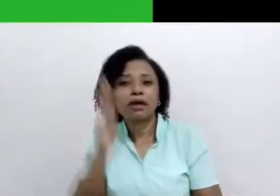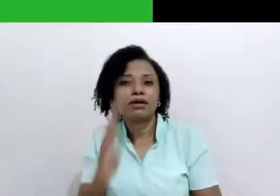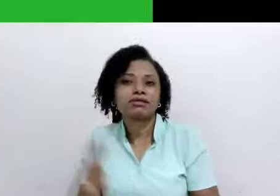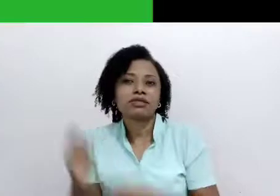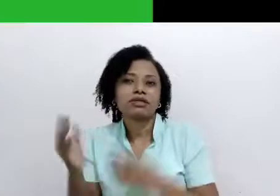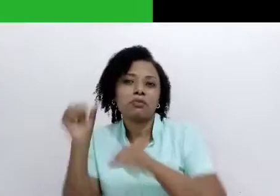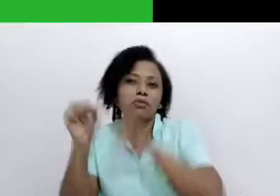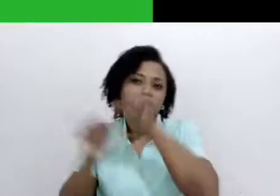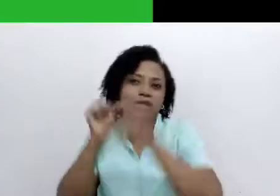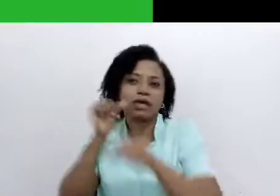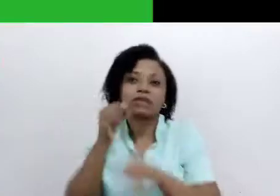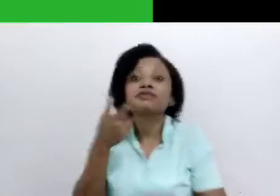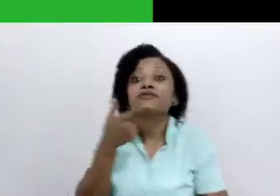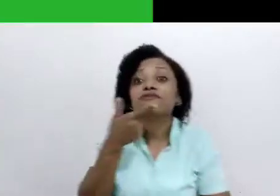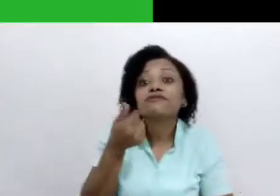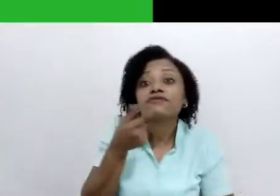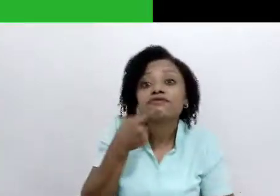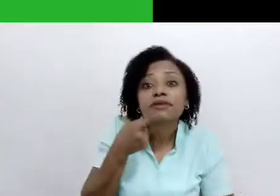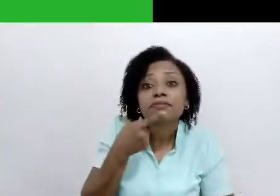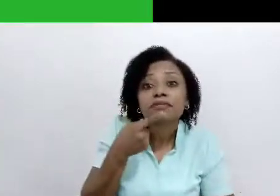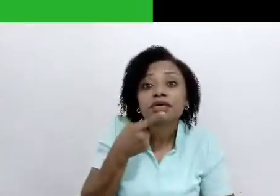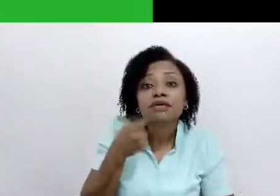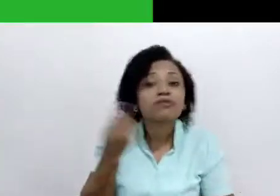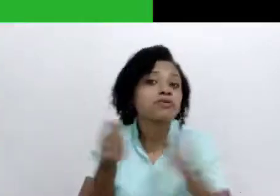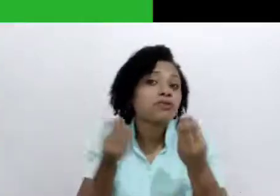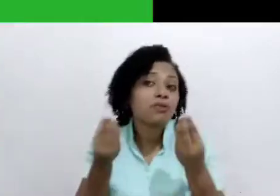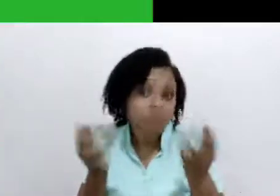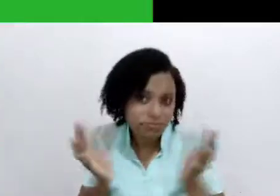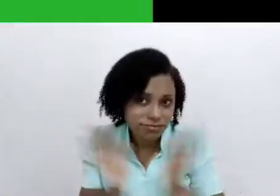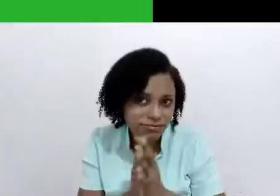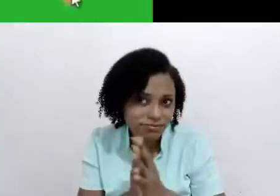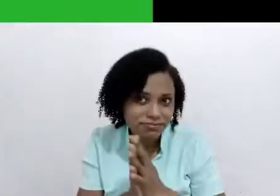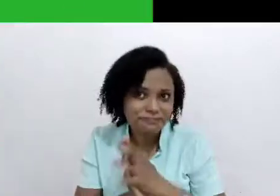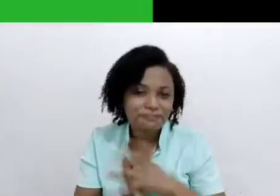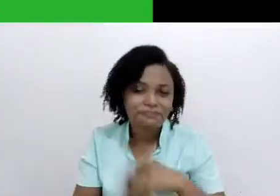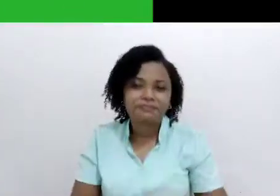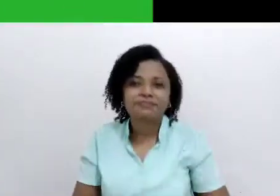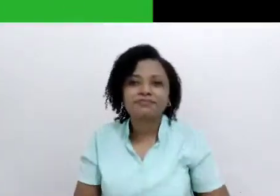Brasil, e iluminasse com uma luz vermelha, o que a gente iria ver?